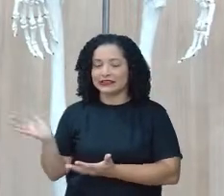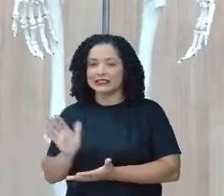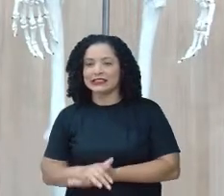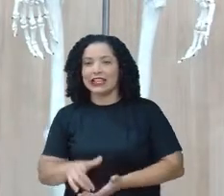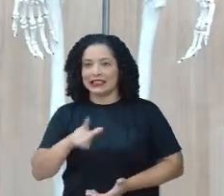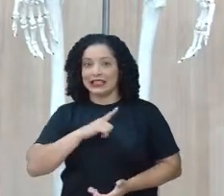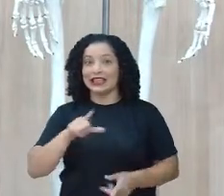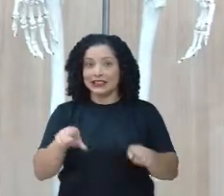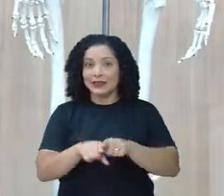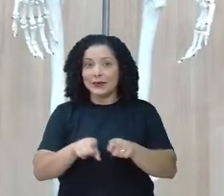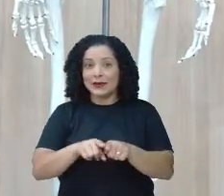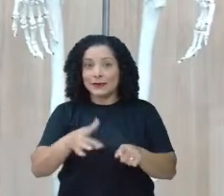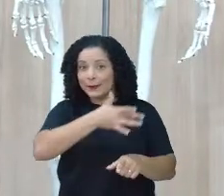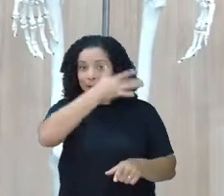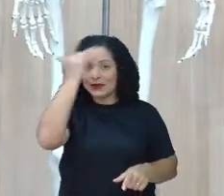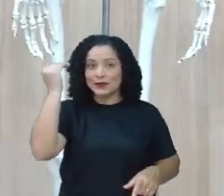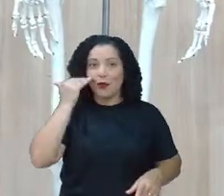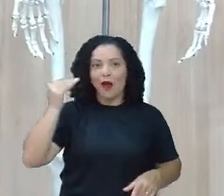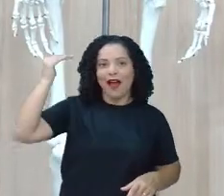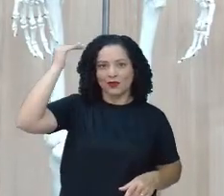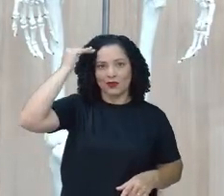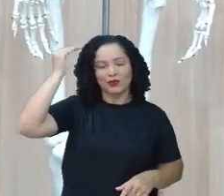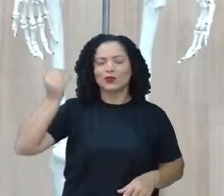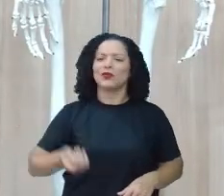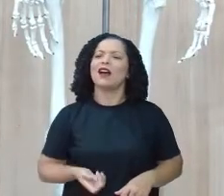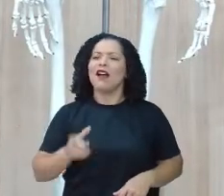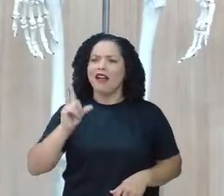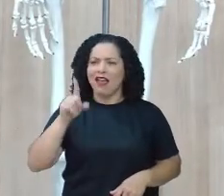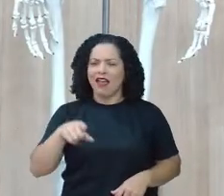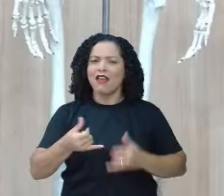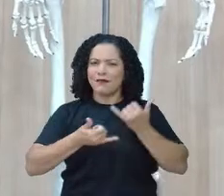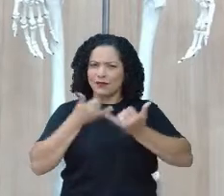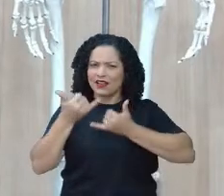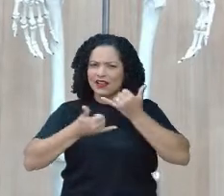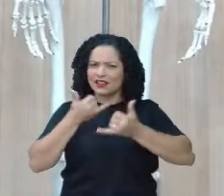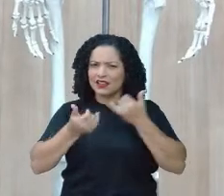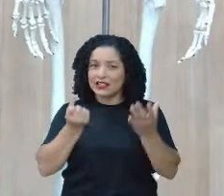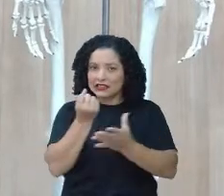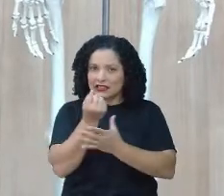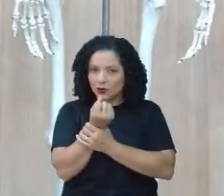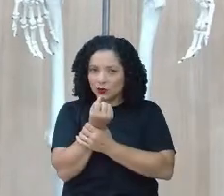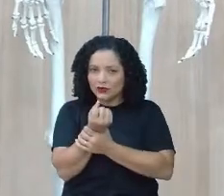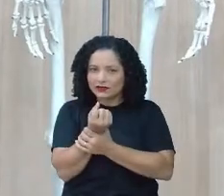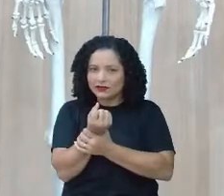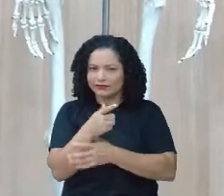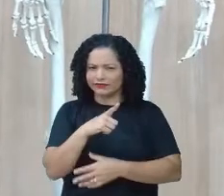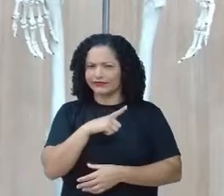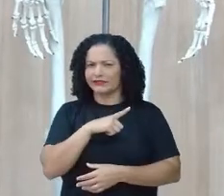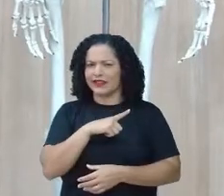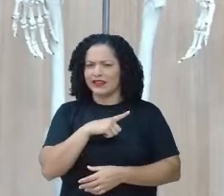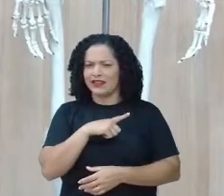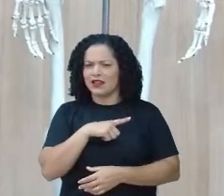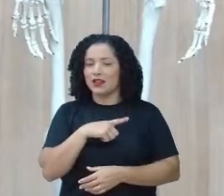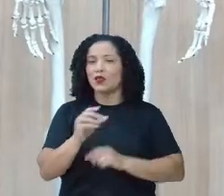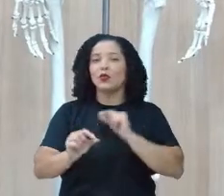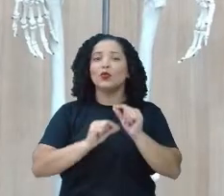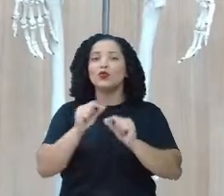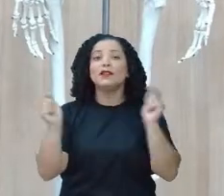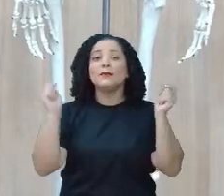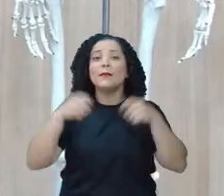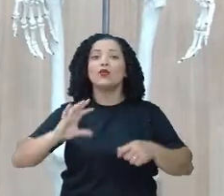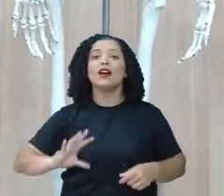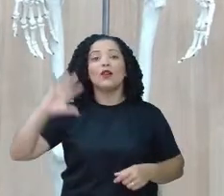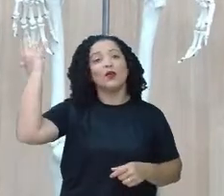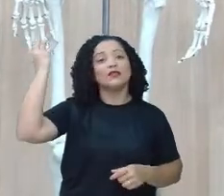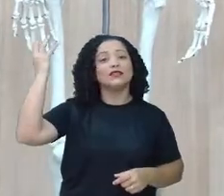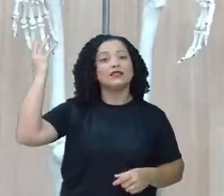um adulto no meio também. Será que é uma brincadeira segura? É divertida? O que pode acontecer? Então,